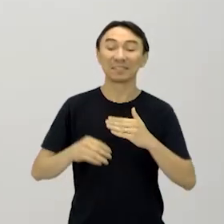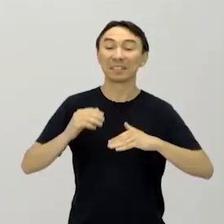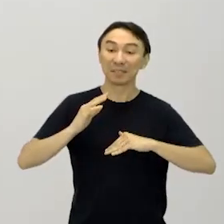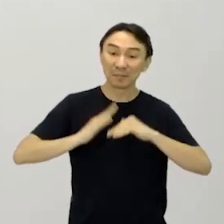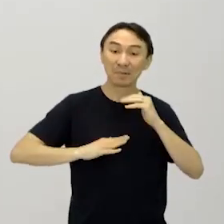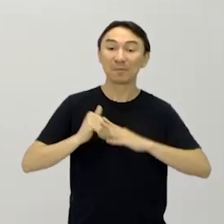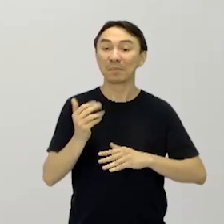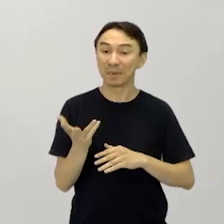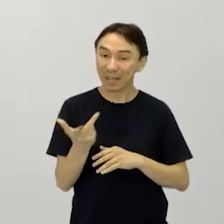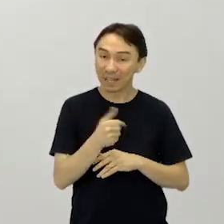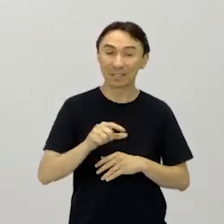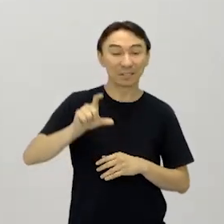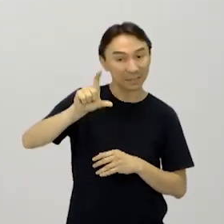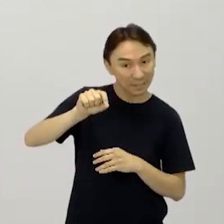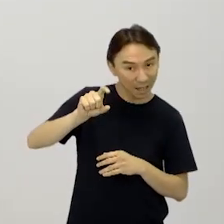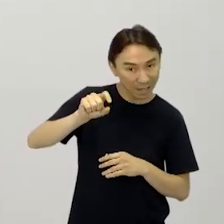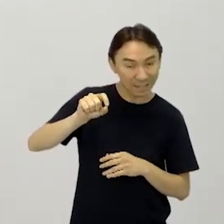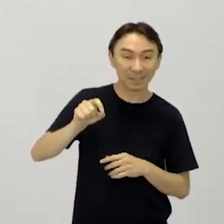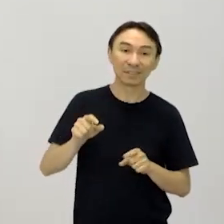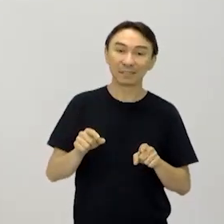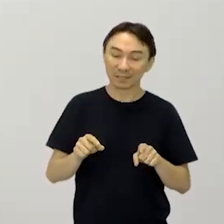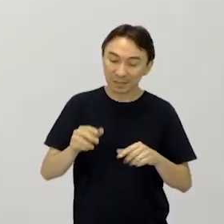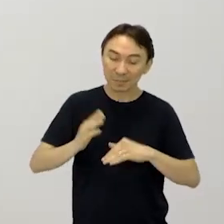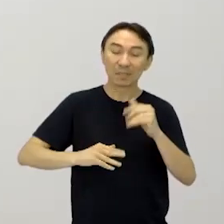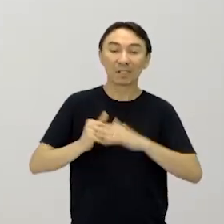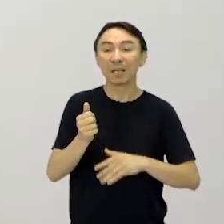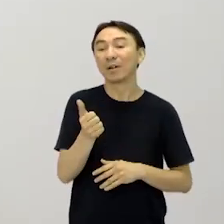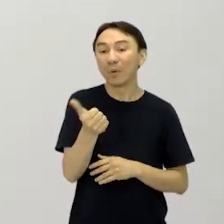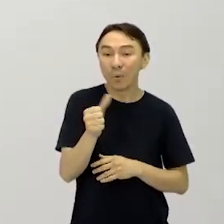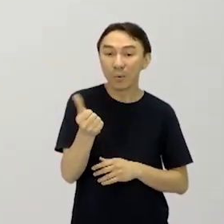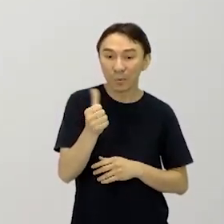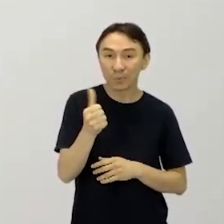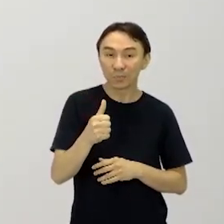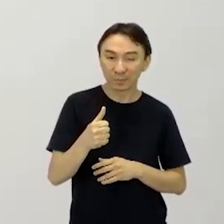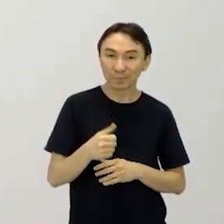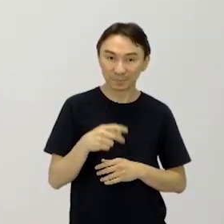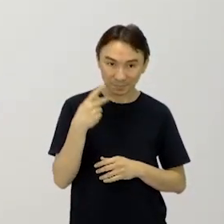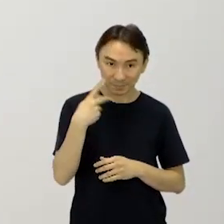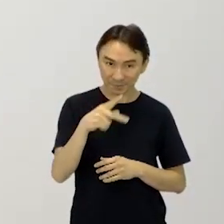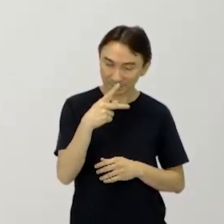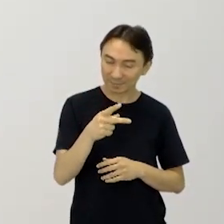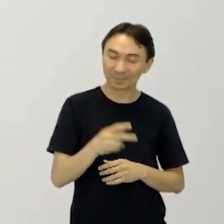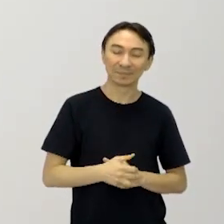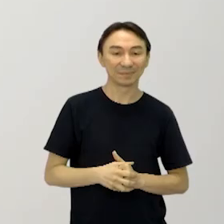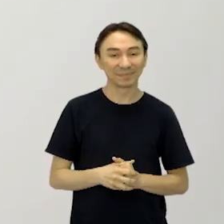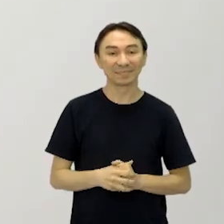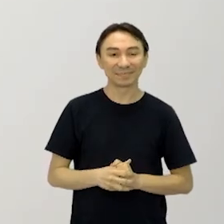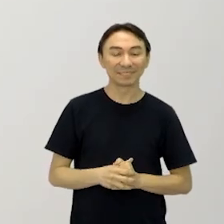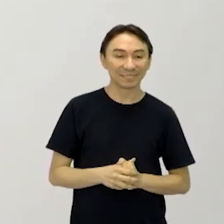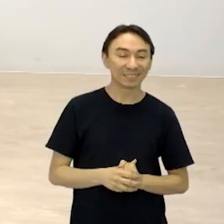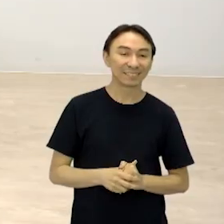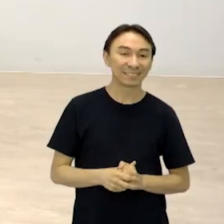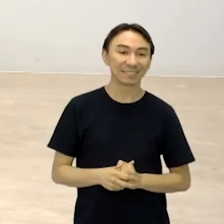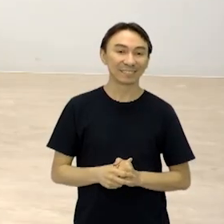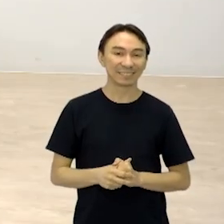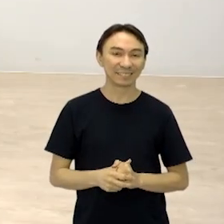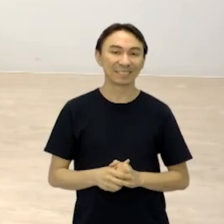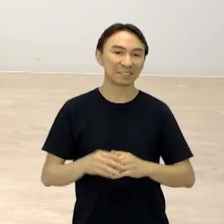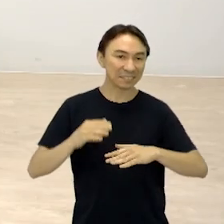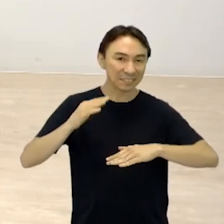e habilidade 11, eu esqueci de pegar a canetinha, da série de vocês, tá? Esta habilidade é sobre